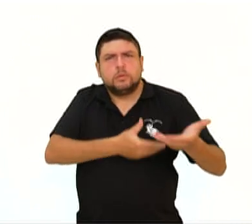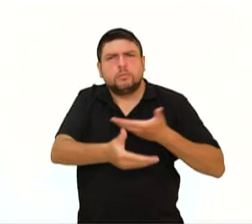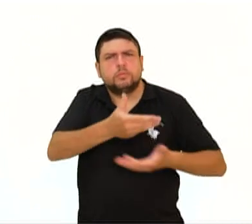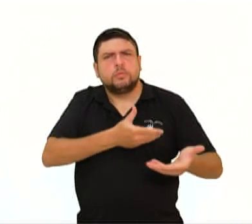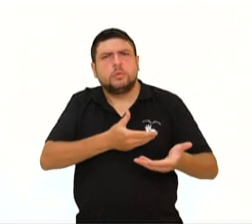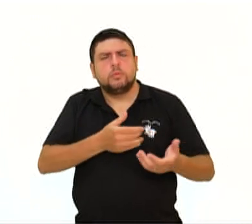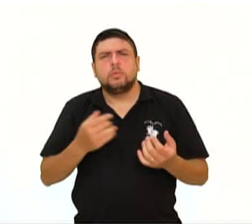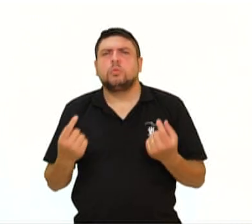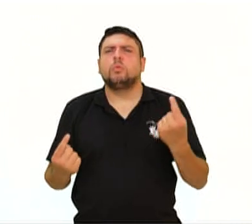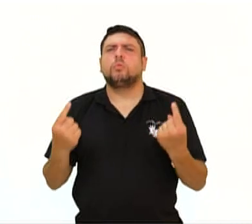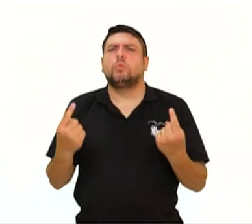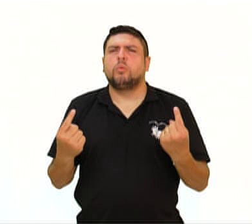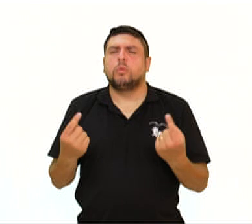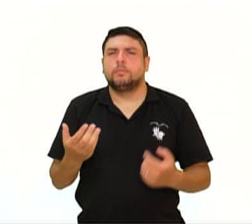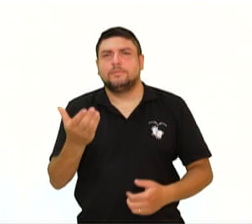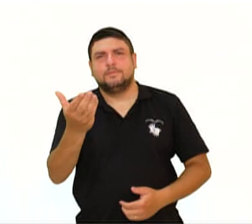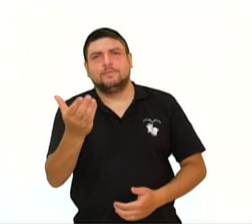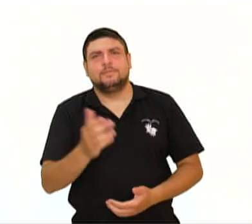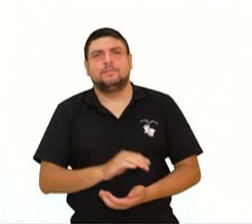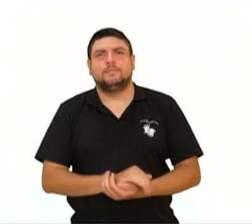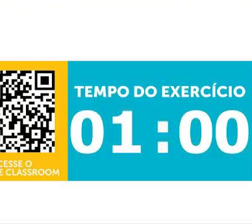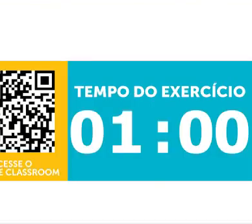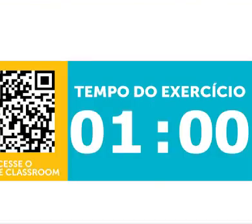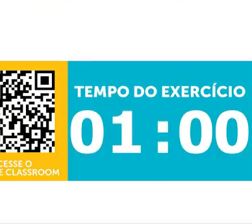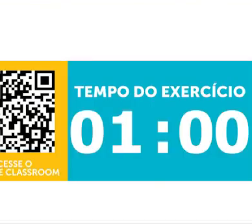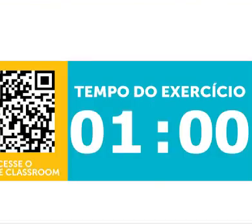que será, pessoal? Com vocês ali.